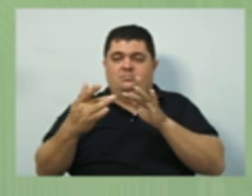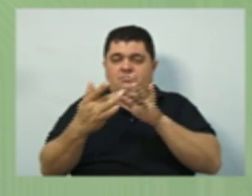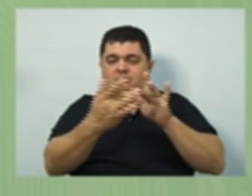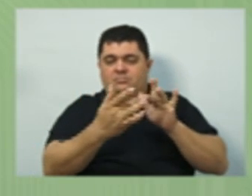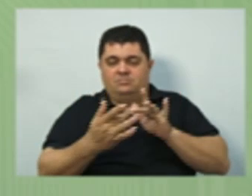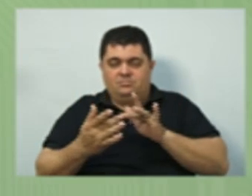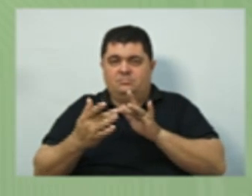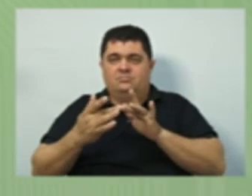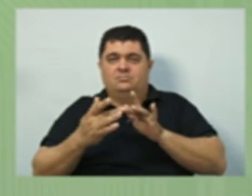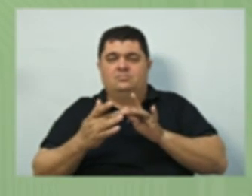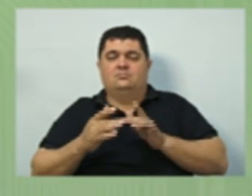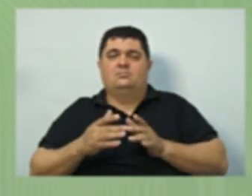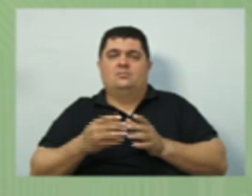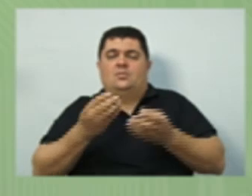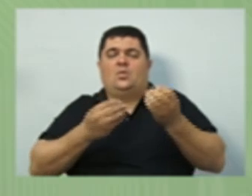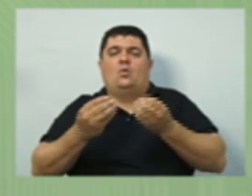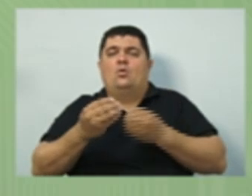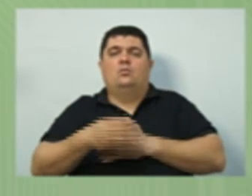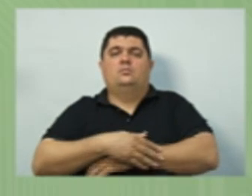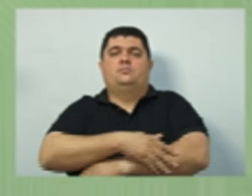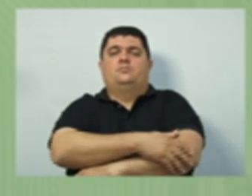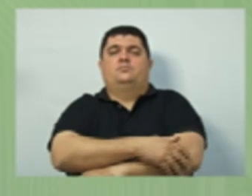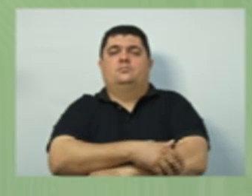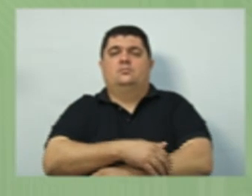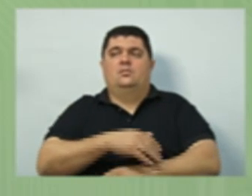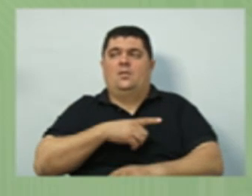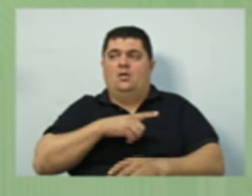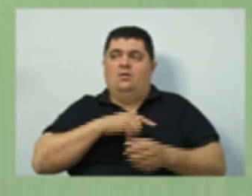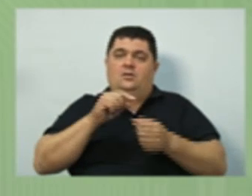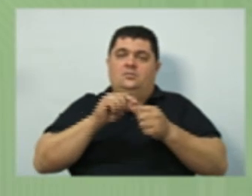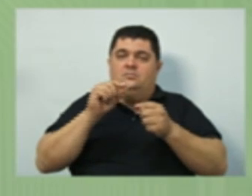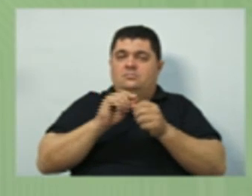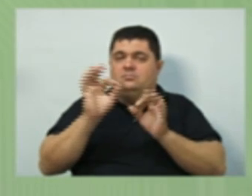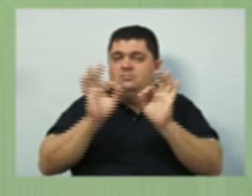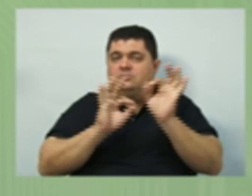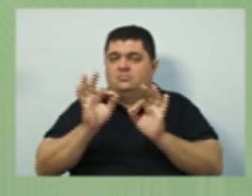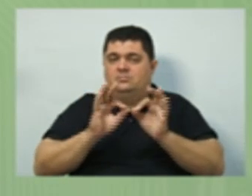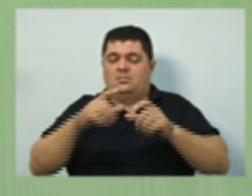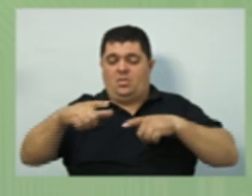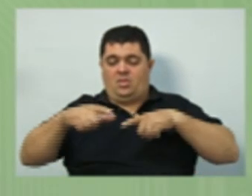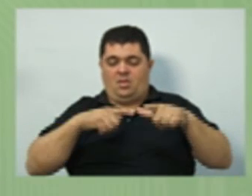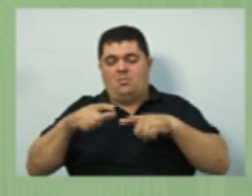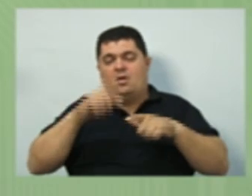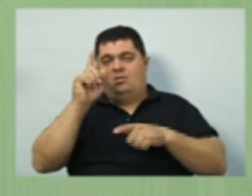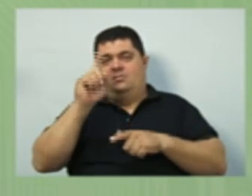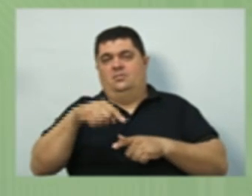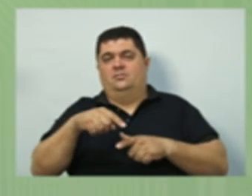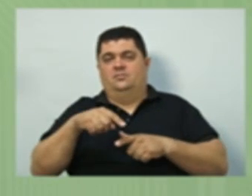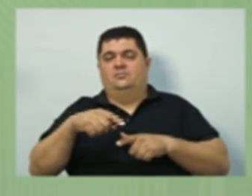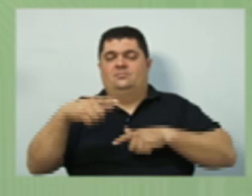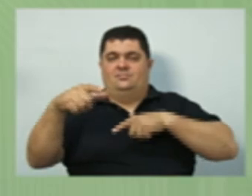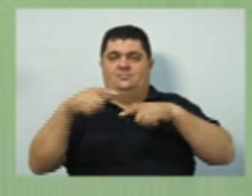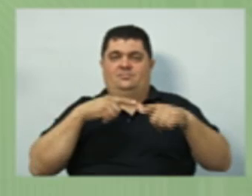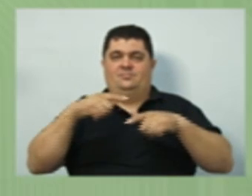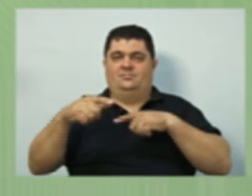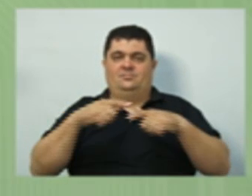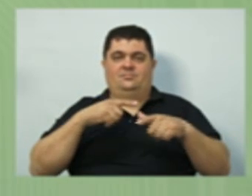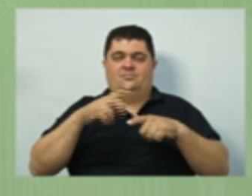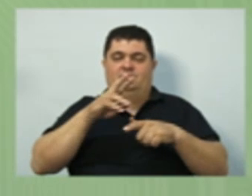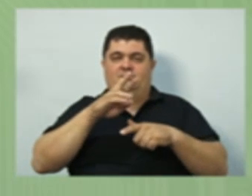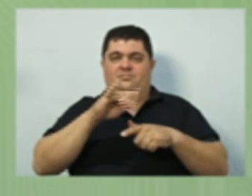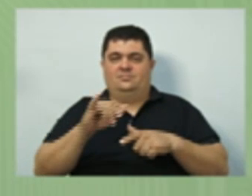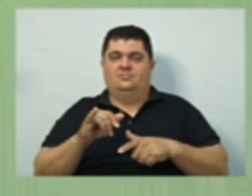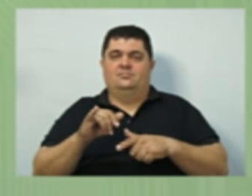local. Como você faz isto? Você faz isto por meio do trabalho. Pelo trabalho,